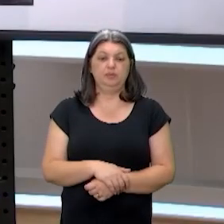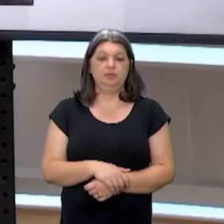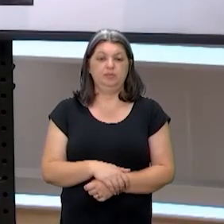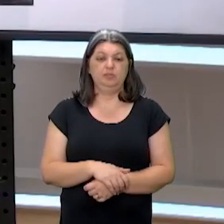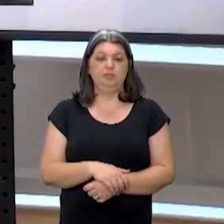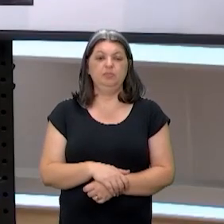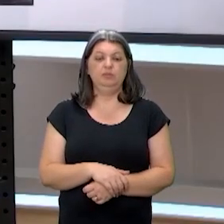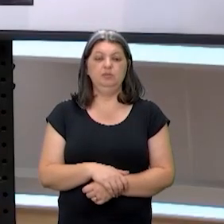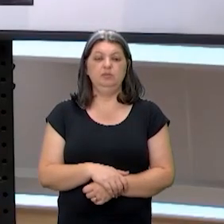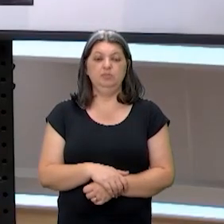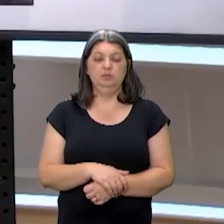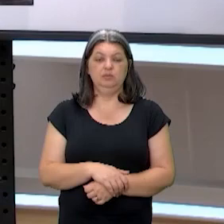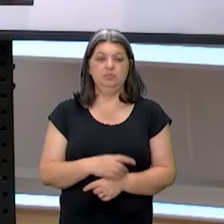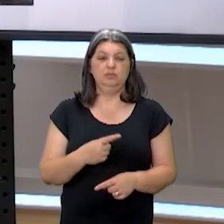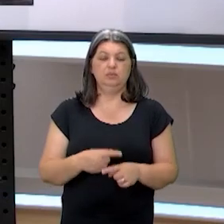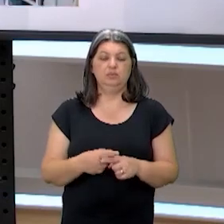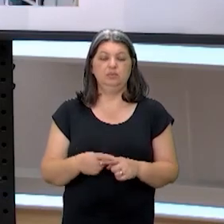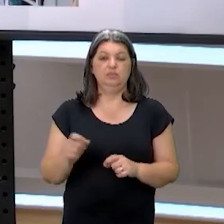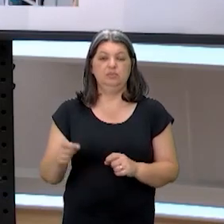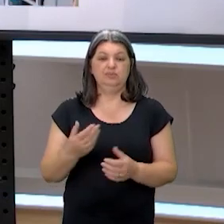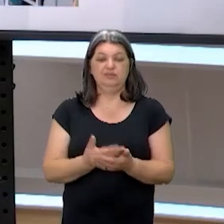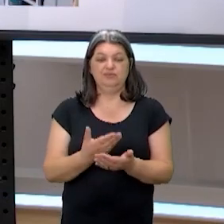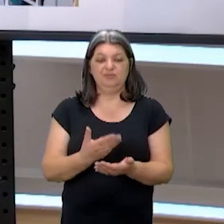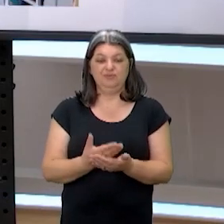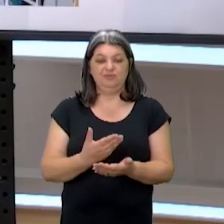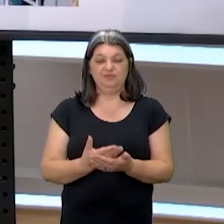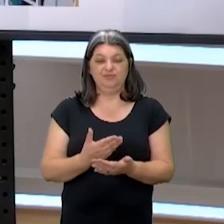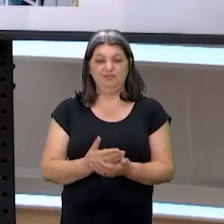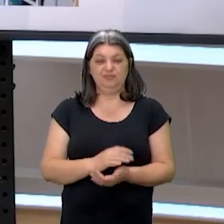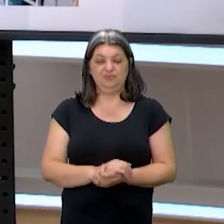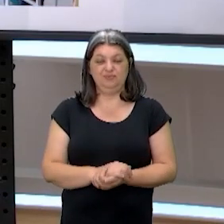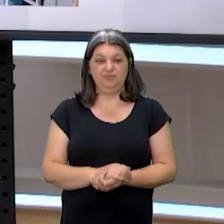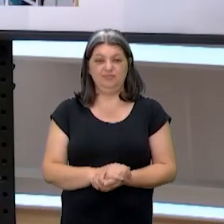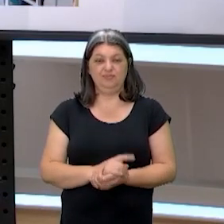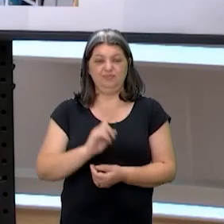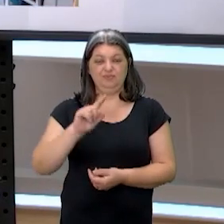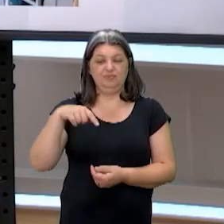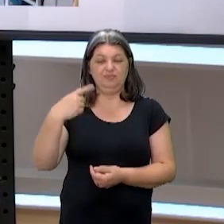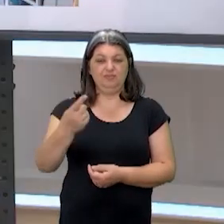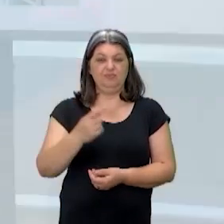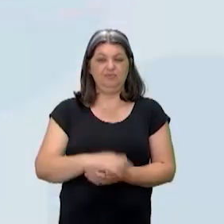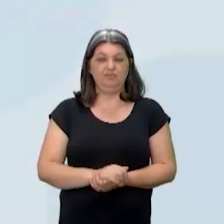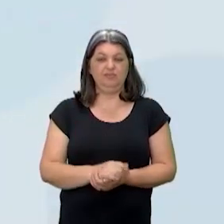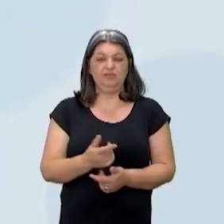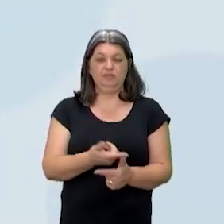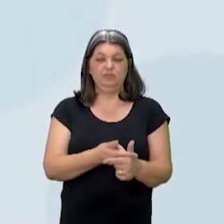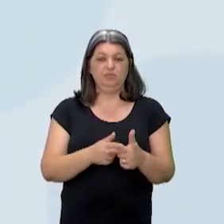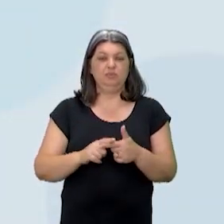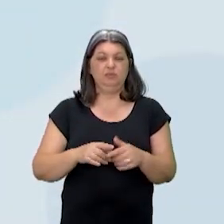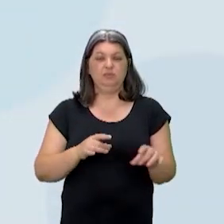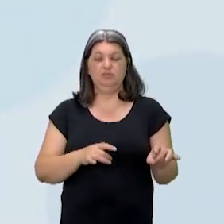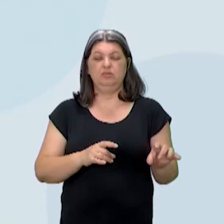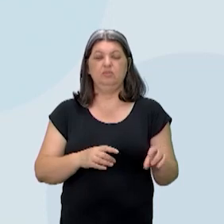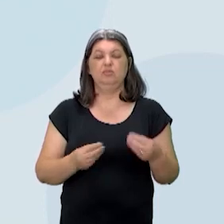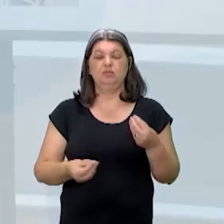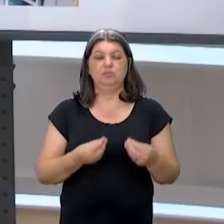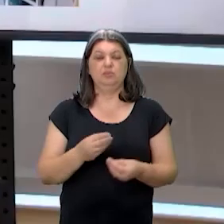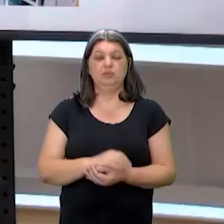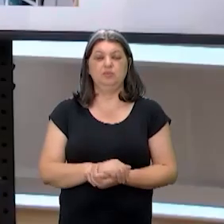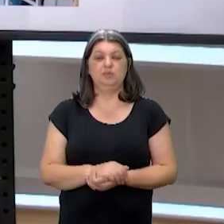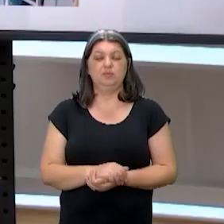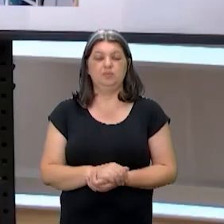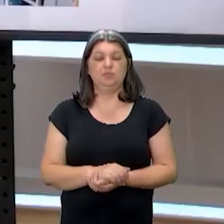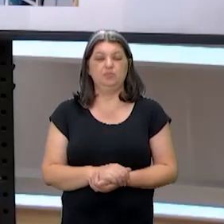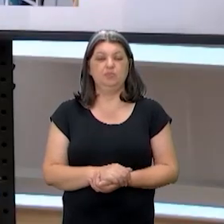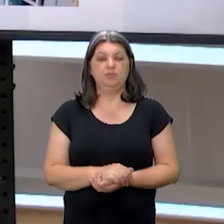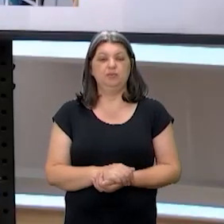Mafê sendo meu copiloto aqui nas aulas. Vamos passar para a próxima. Divisão técnica. Voltei aqui para a